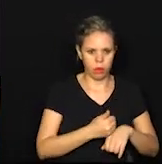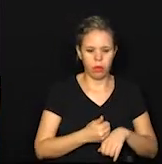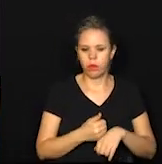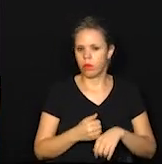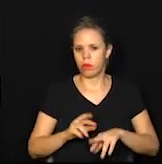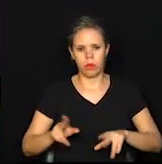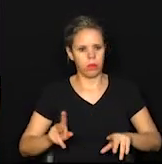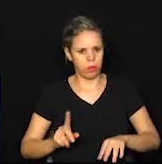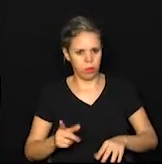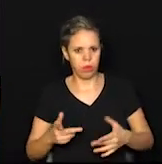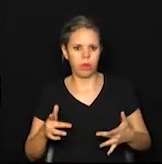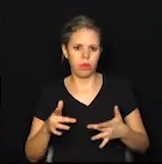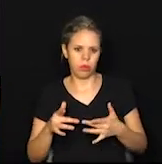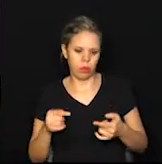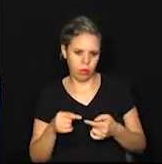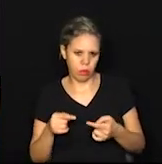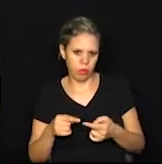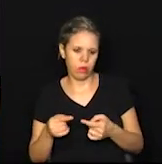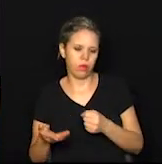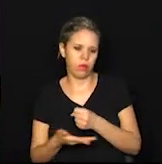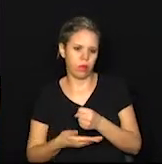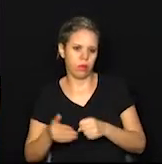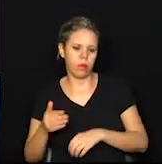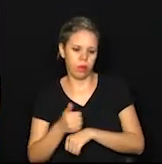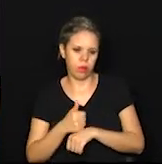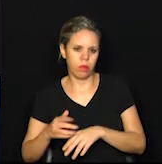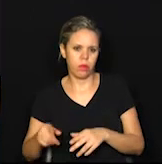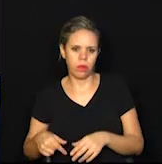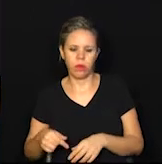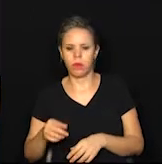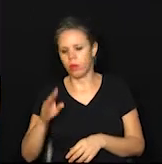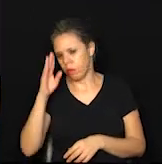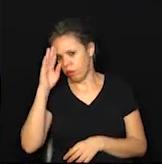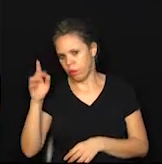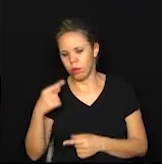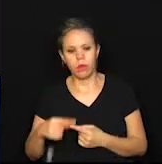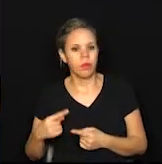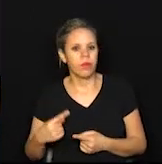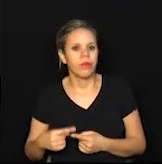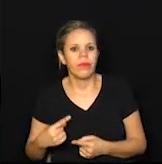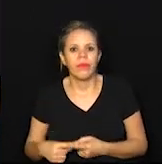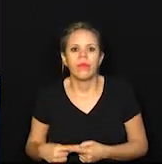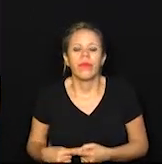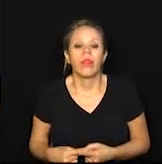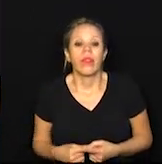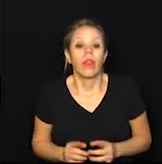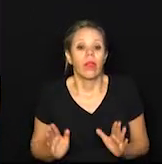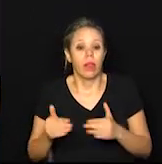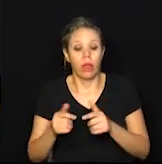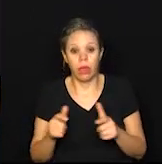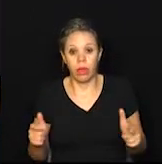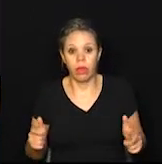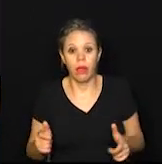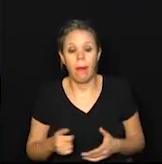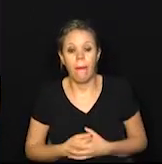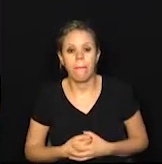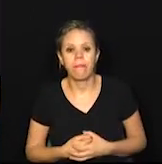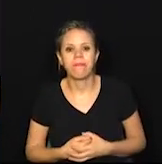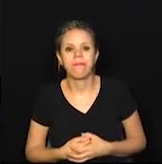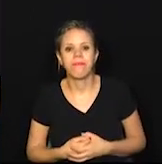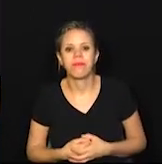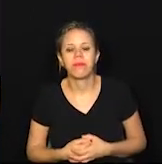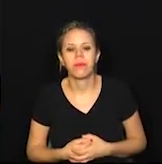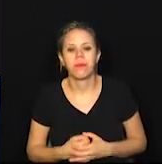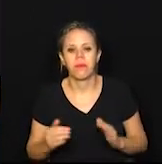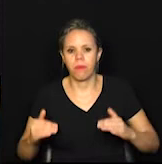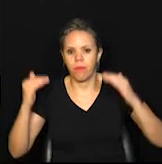paradesporto também pode ser amador profissional, mas eu coloquei aqui como um destaque por ser um foco mais com